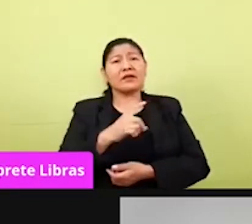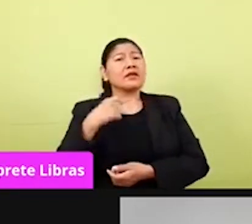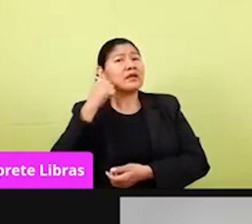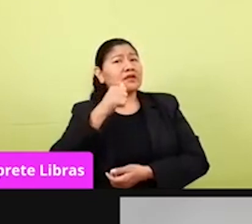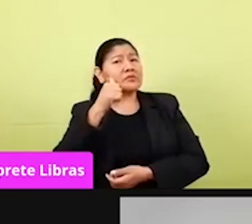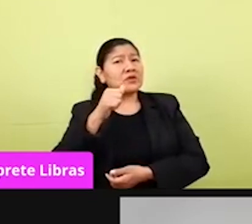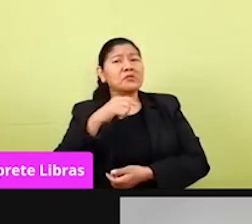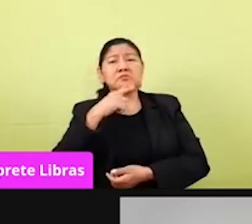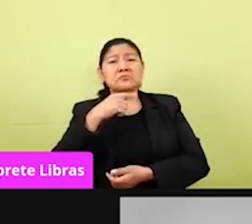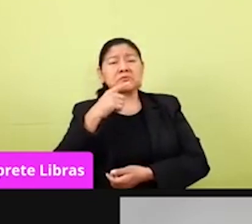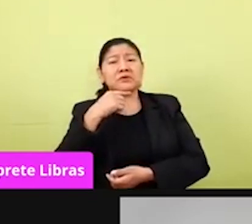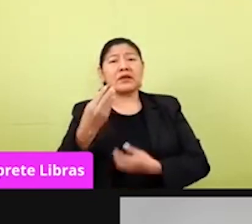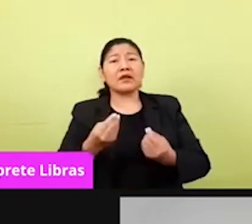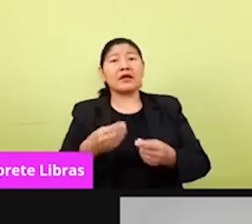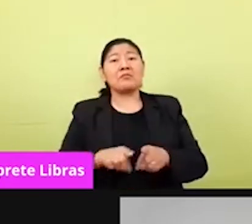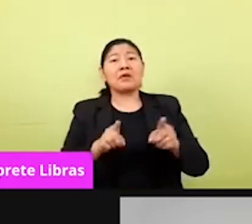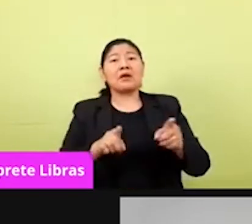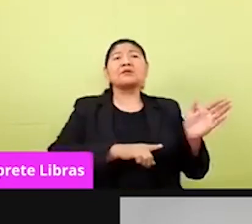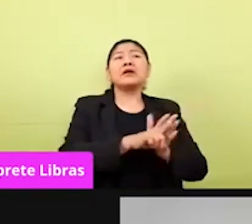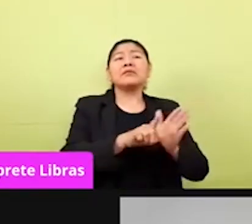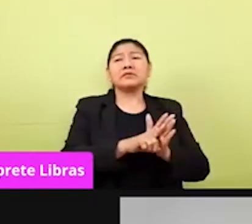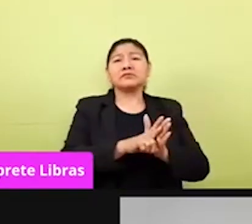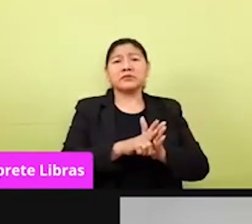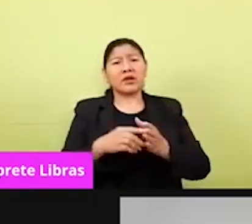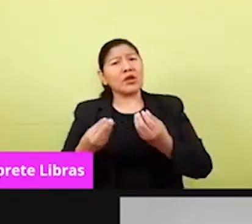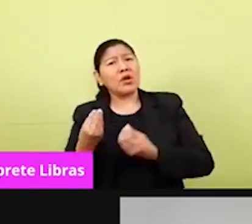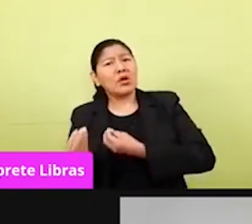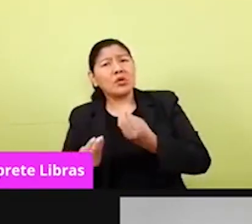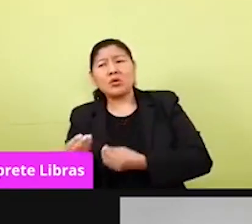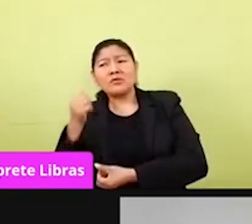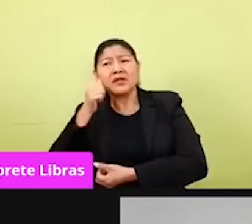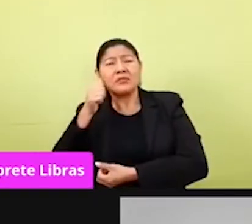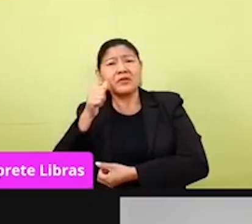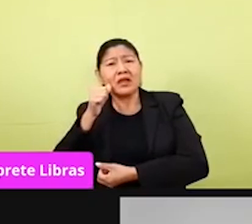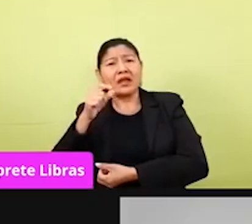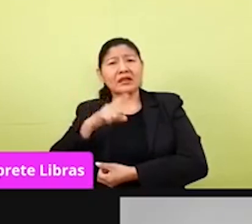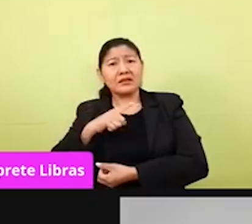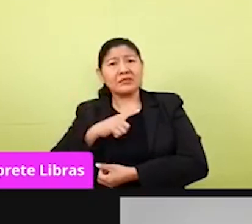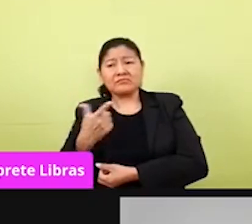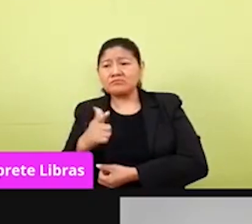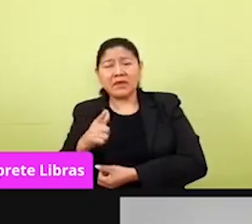também. Como a mulher que depende financeiramente do seu agressor, ela deve